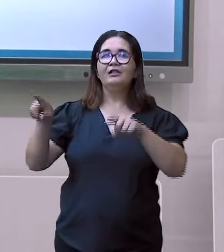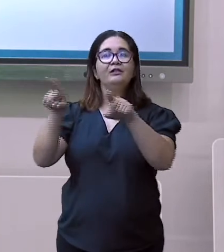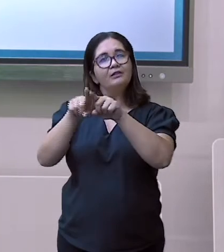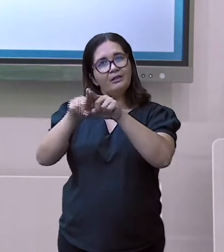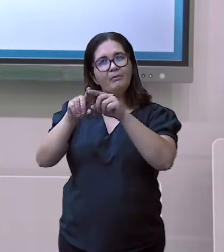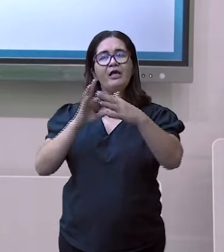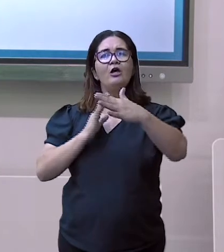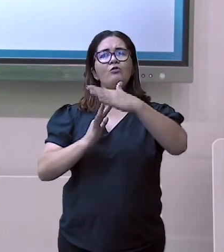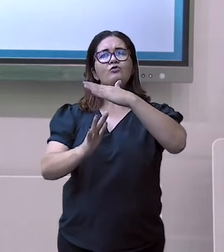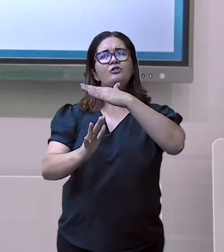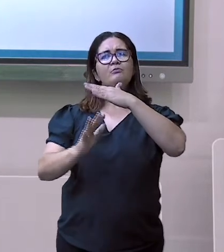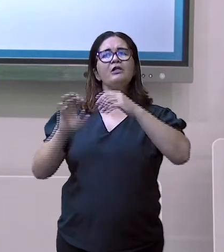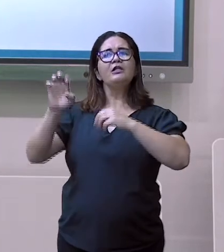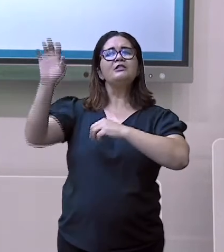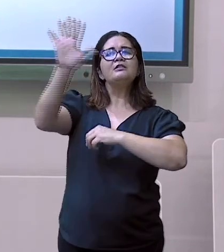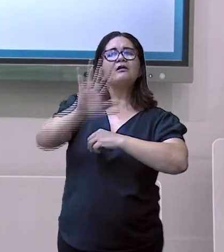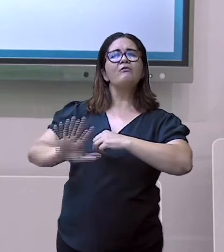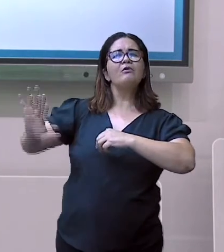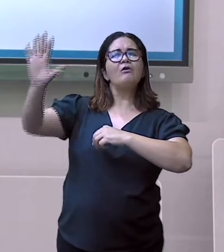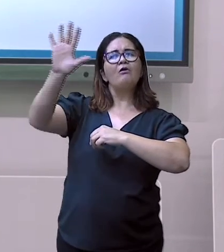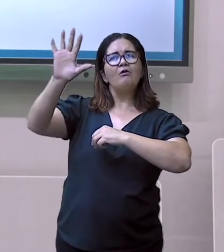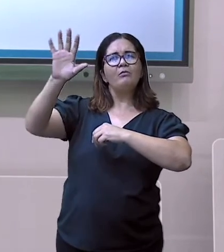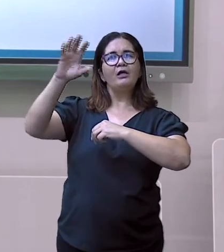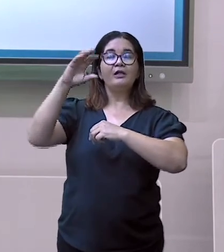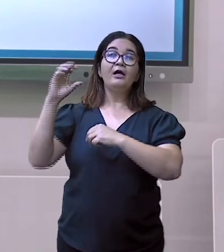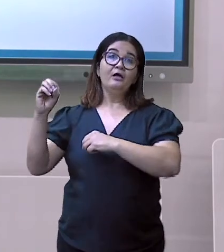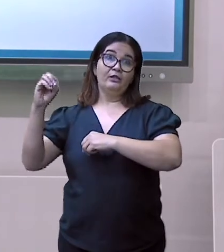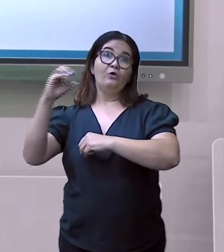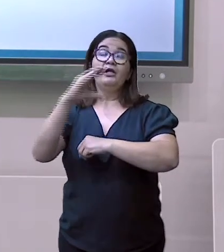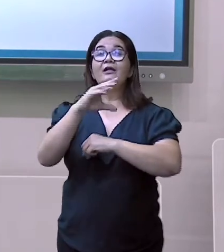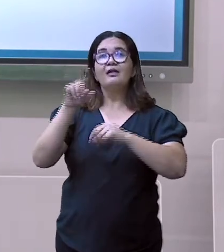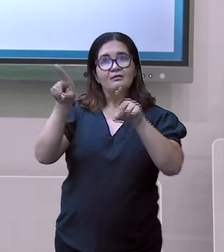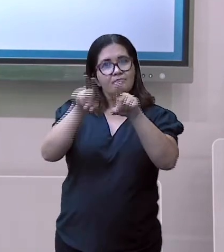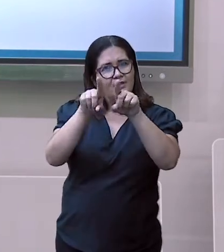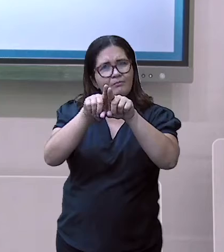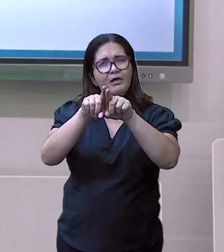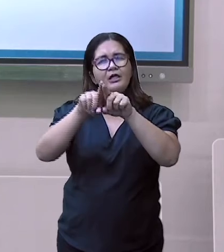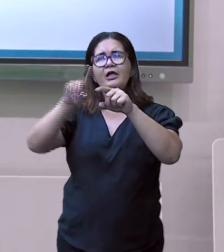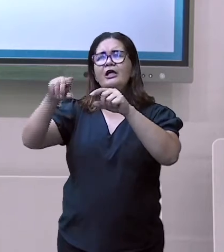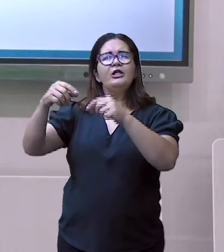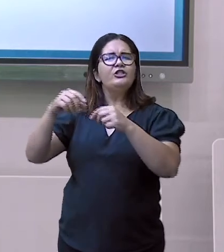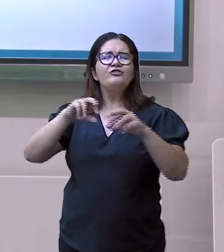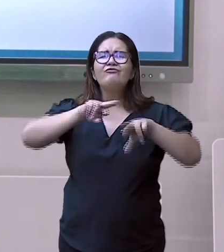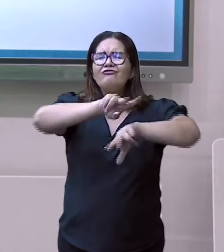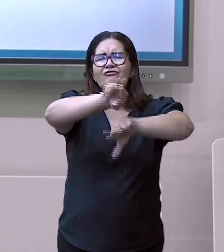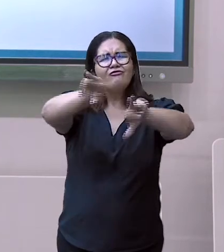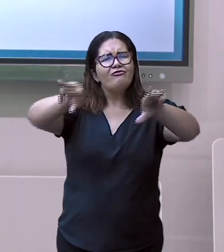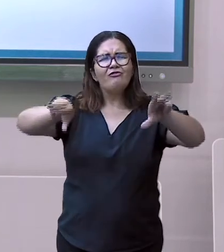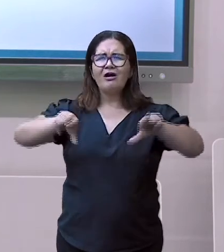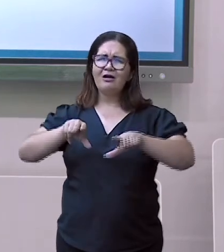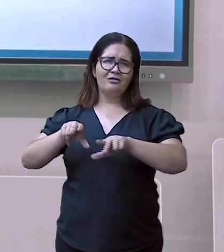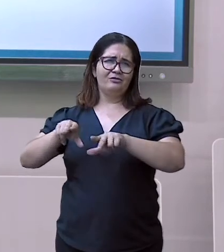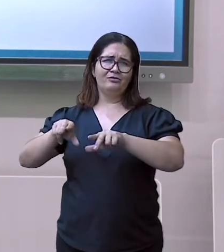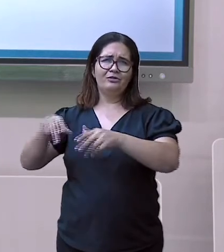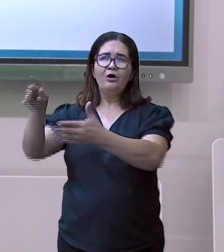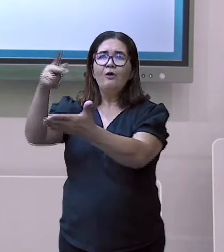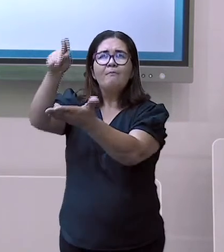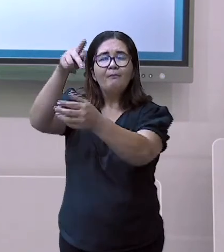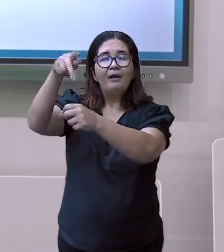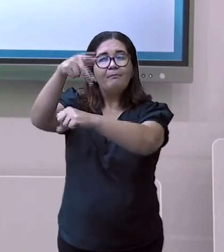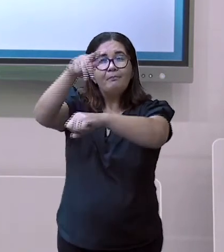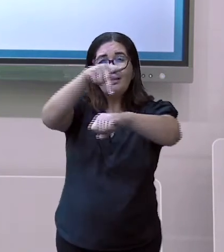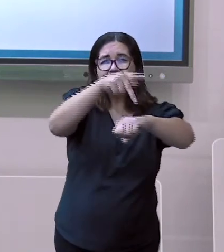imigrantes europeus, orientais e de outros países da América Latina. O resultado